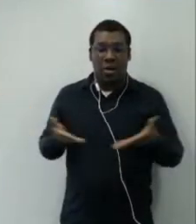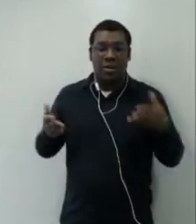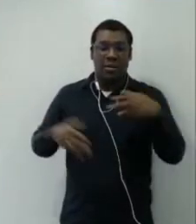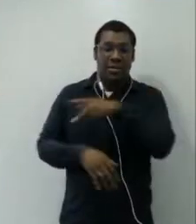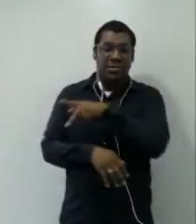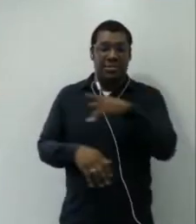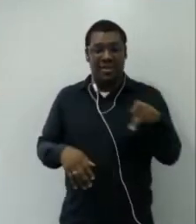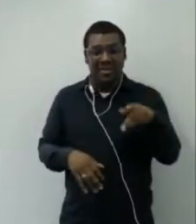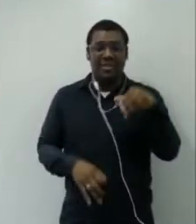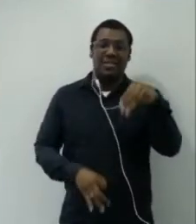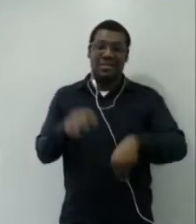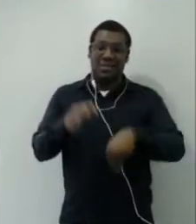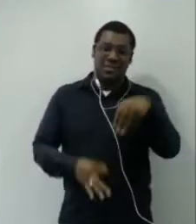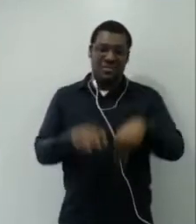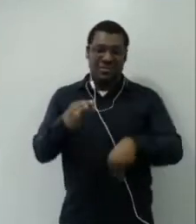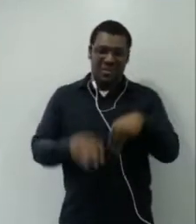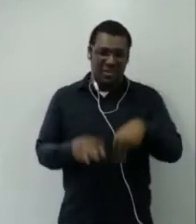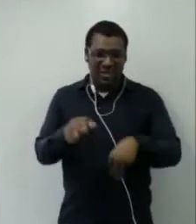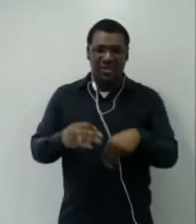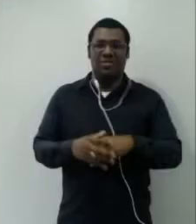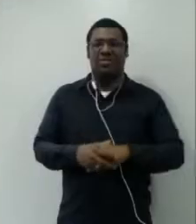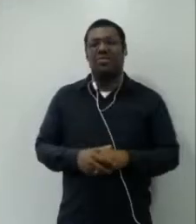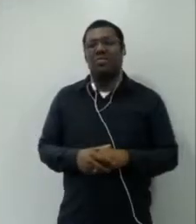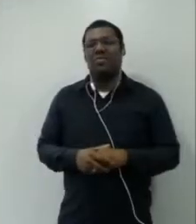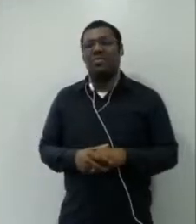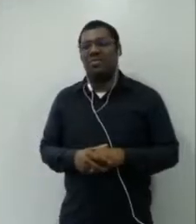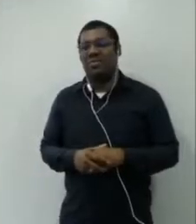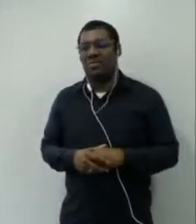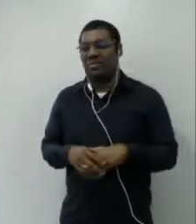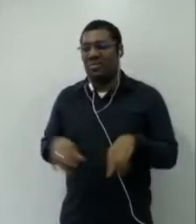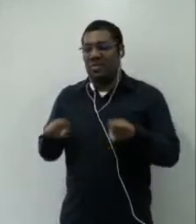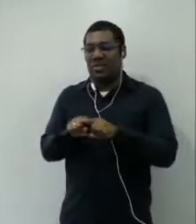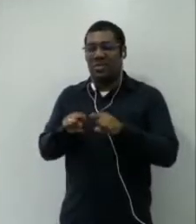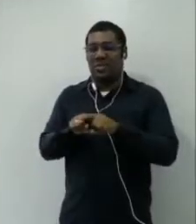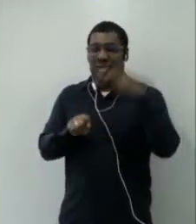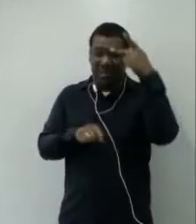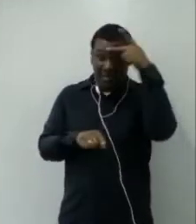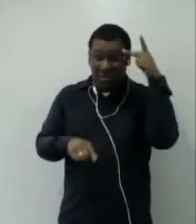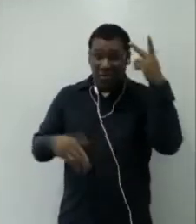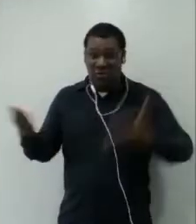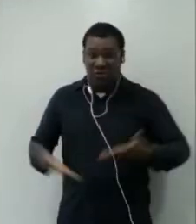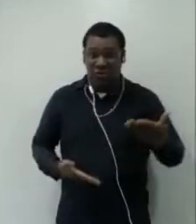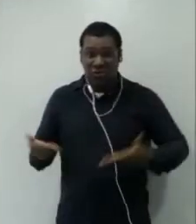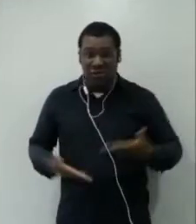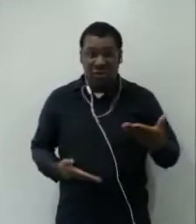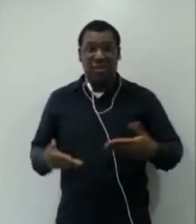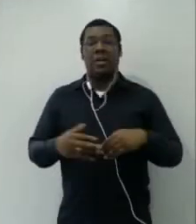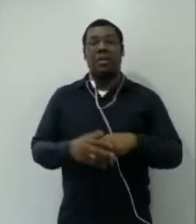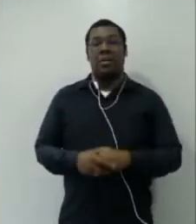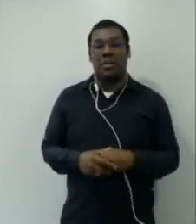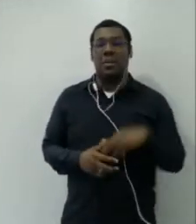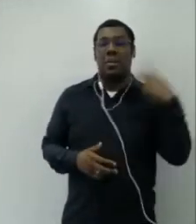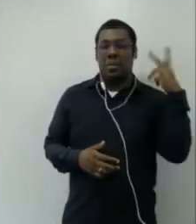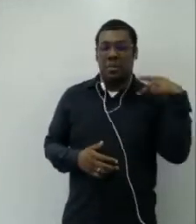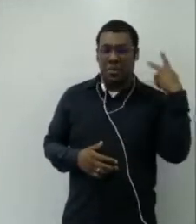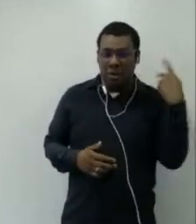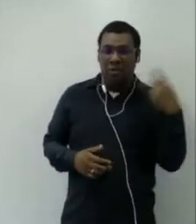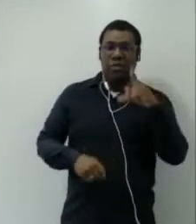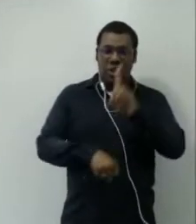Aurélio Belize, nossos funcionários, senhor procurador que hoje nos acompanha, doutor Durval,